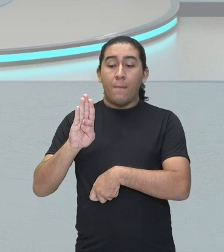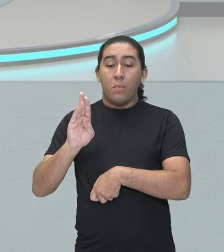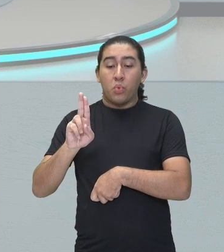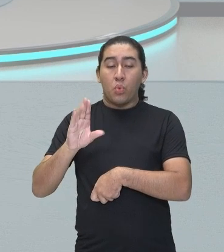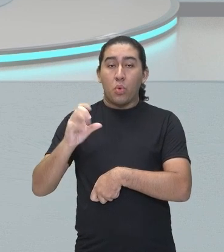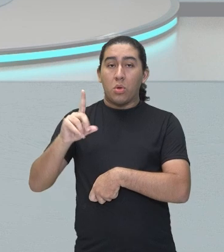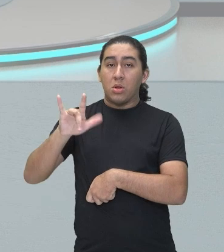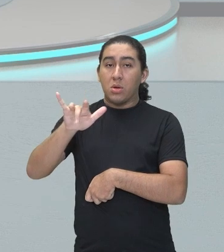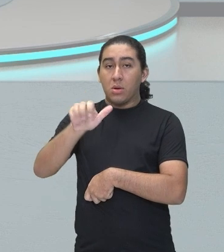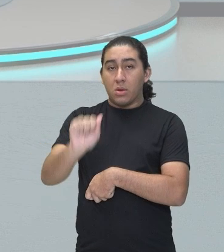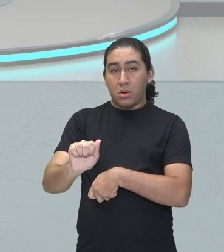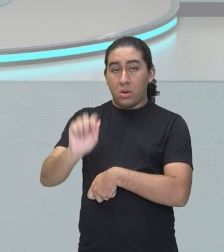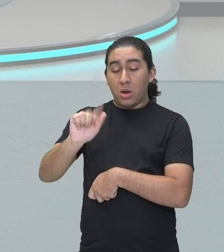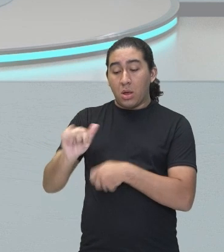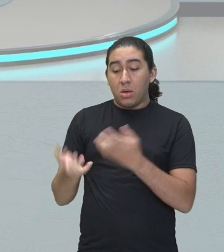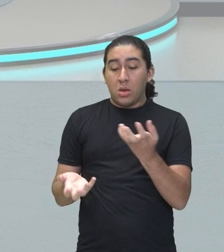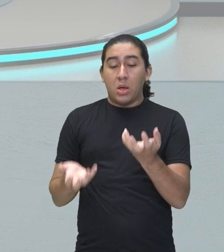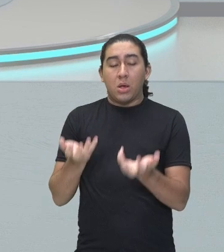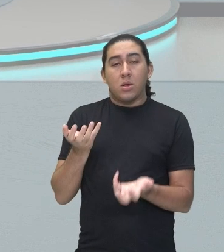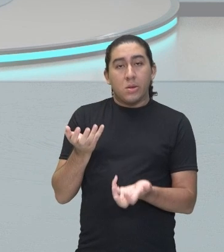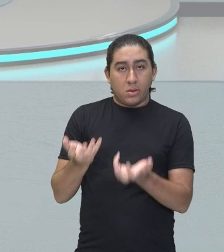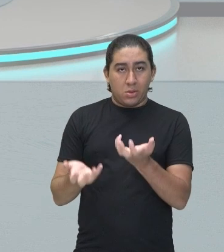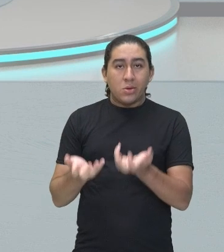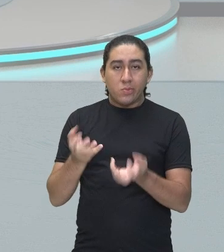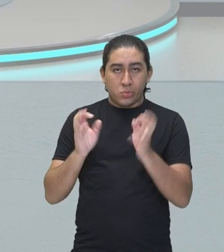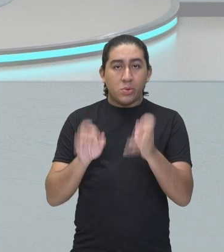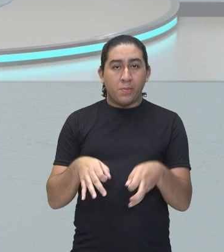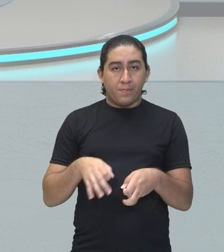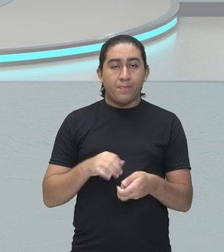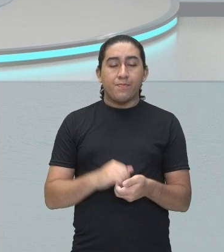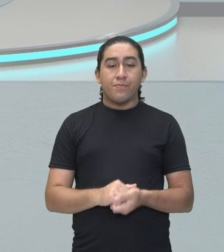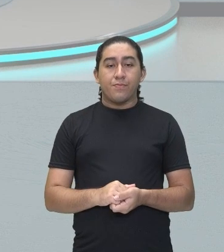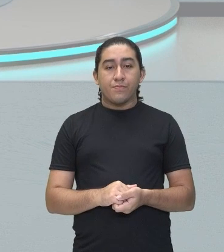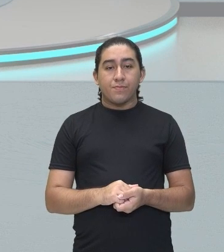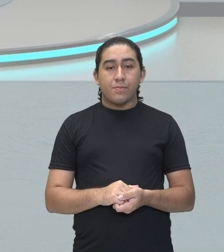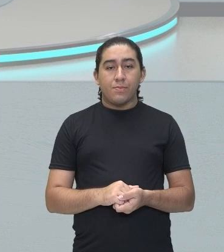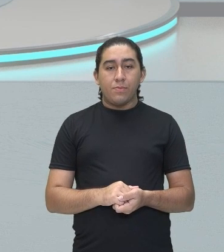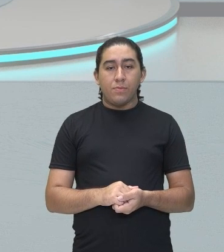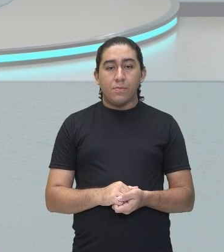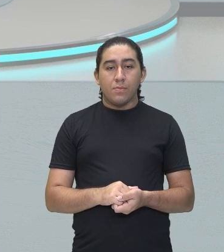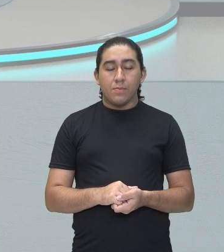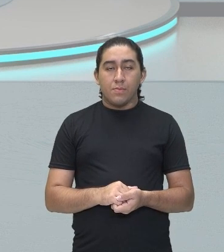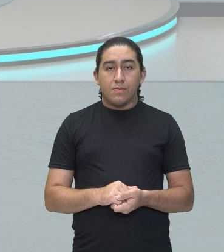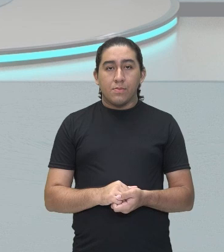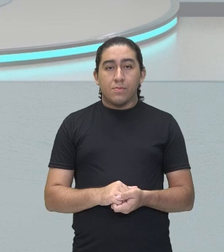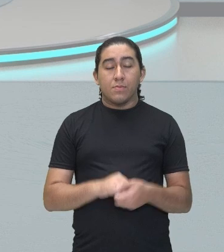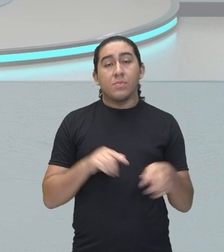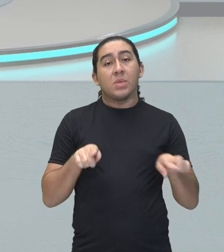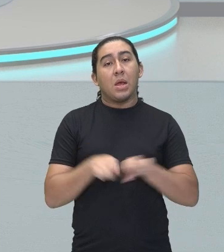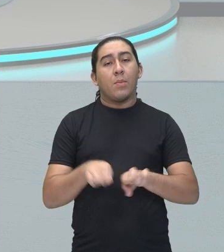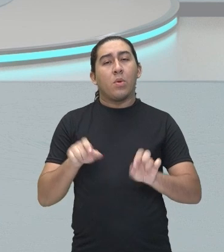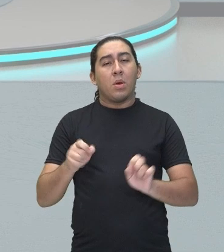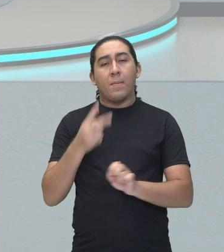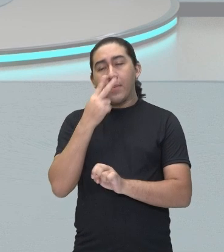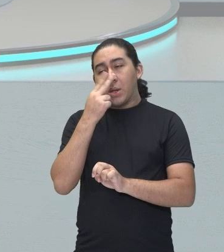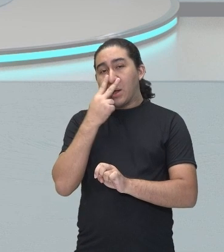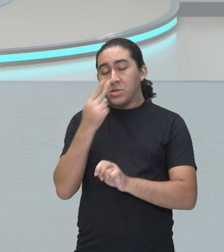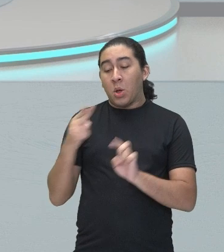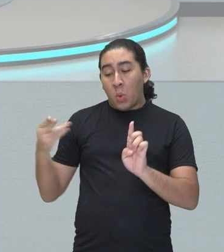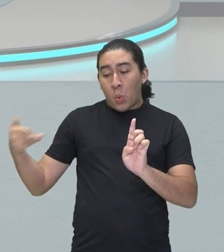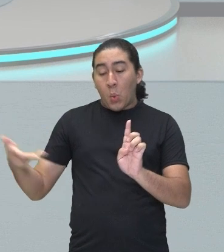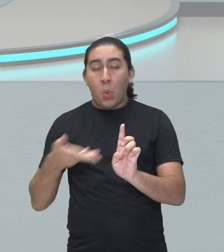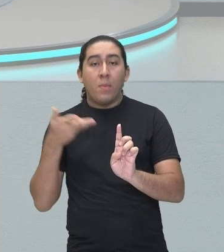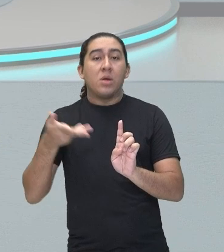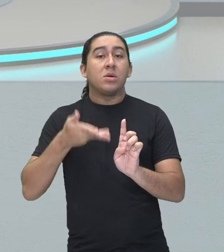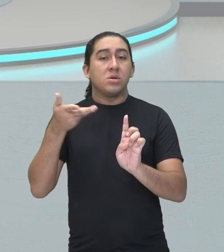em equilíbrio. Quer dizer, bucólico. Culto à natureza. Então, eles elogiavam a natureza,